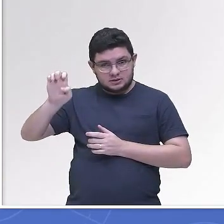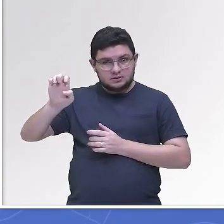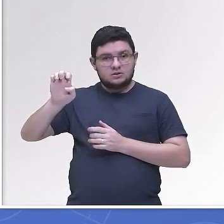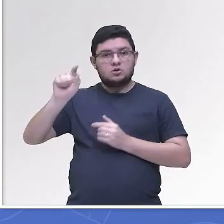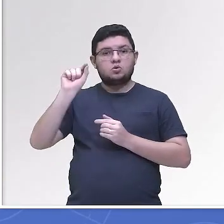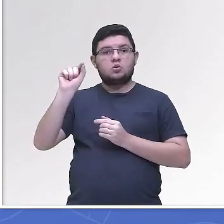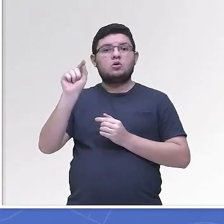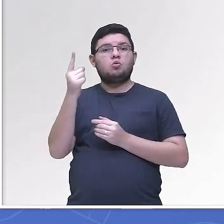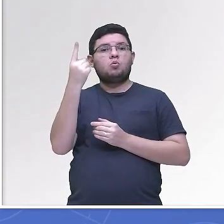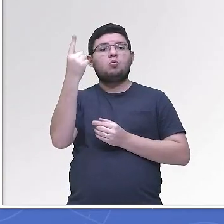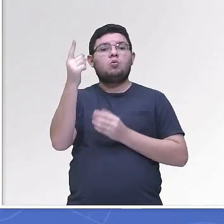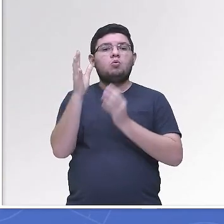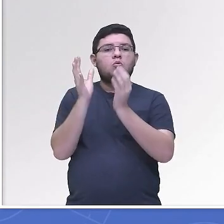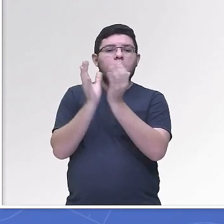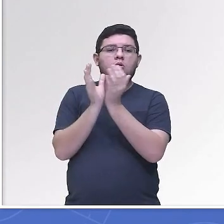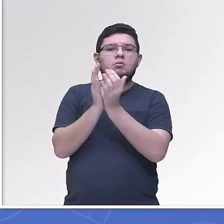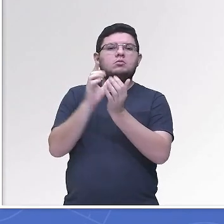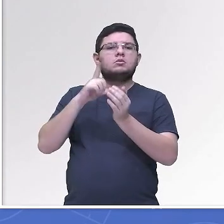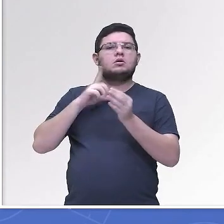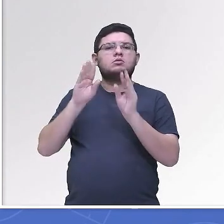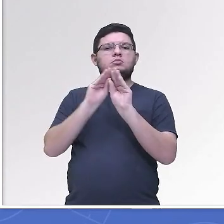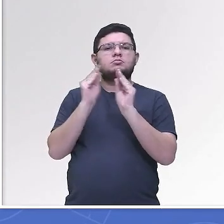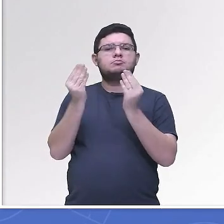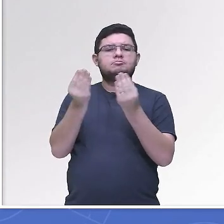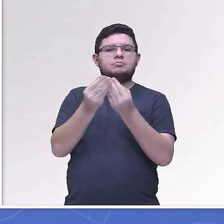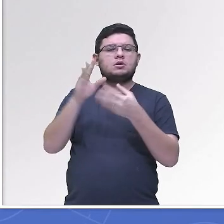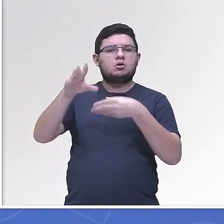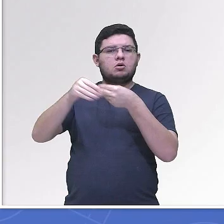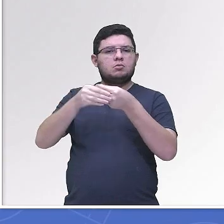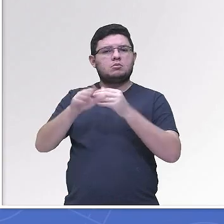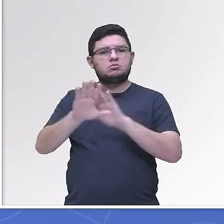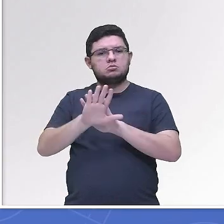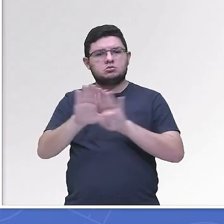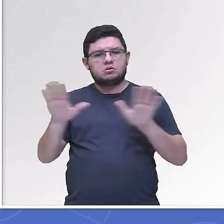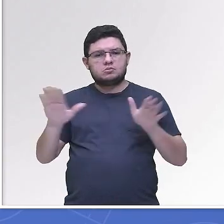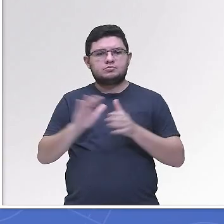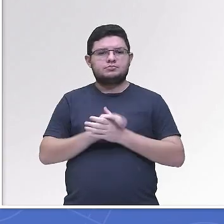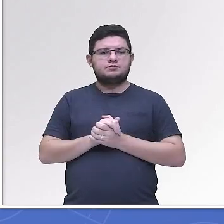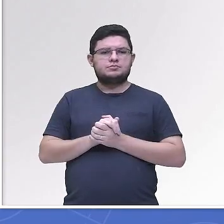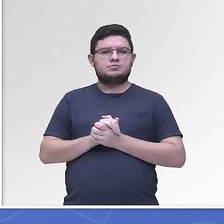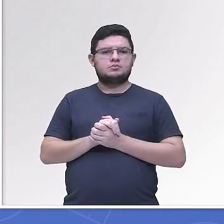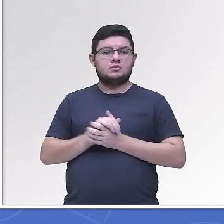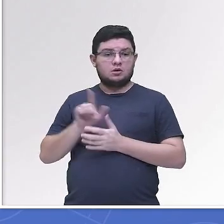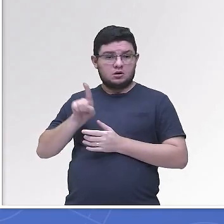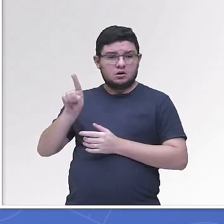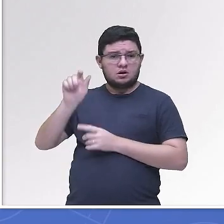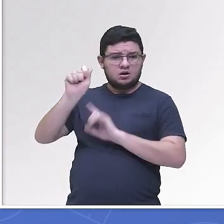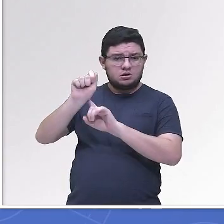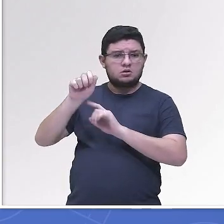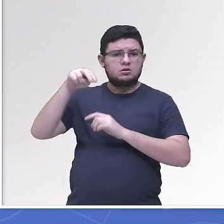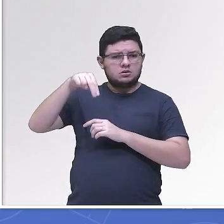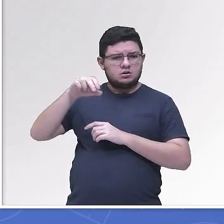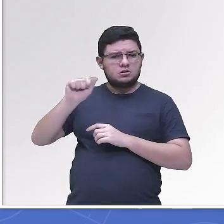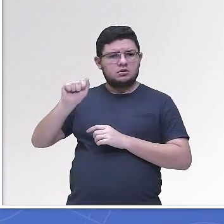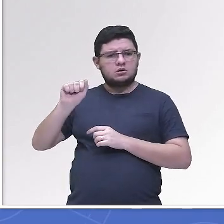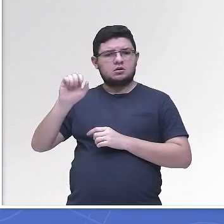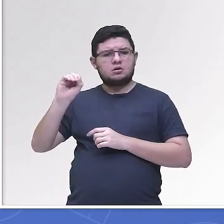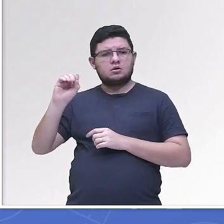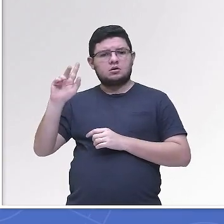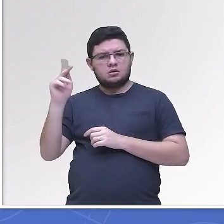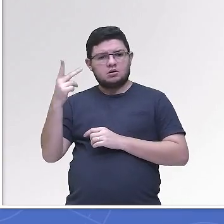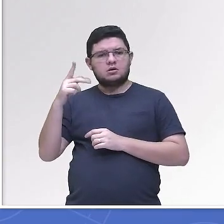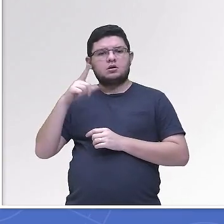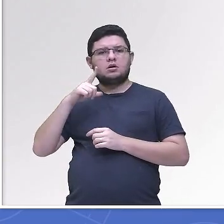letra A, NaOH. Substância composta, ok. Mas o H2 é uma substância